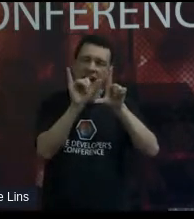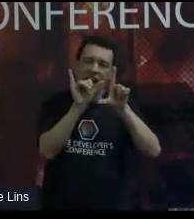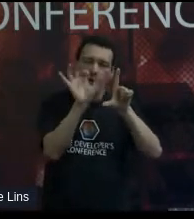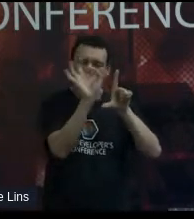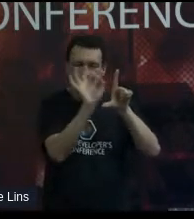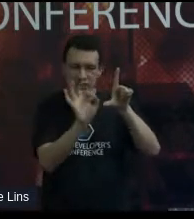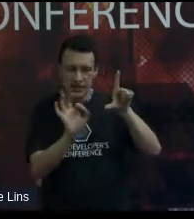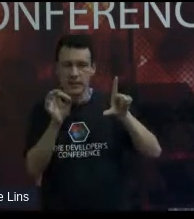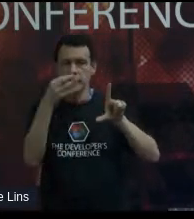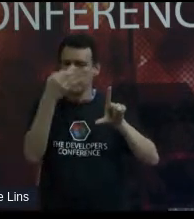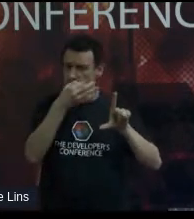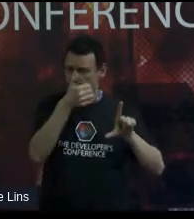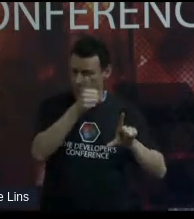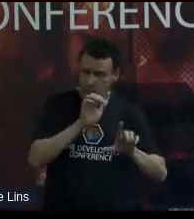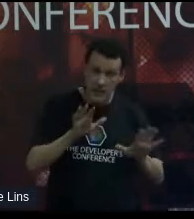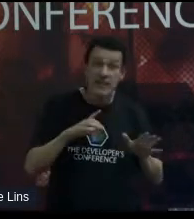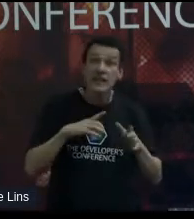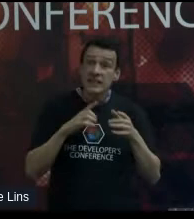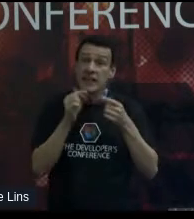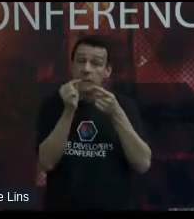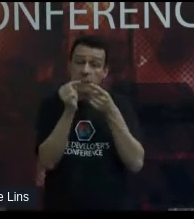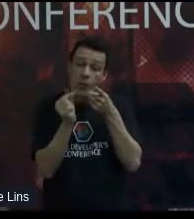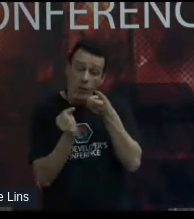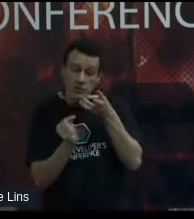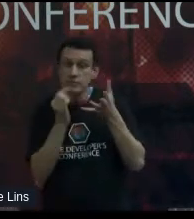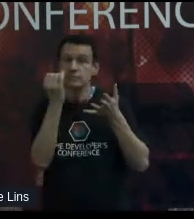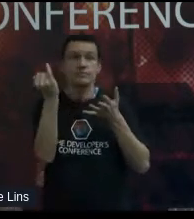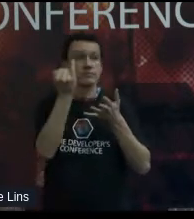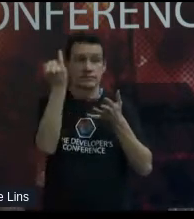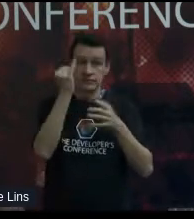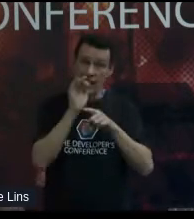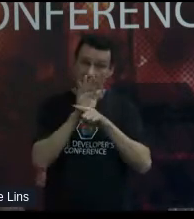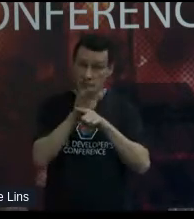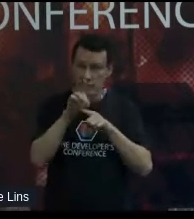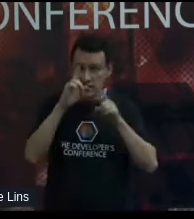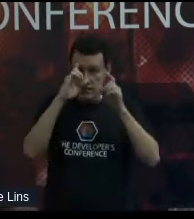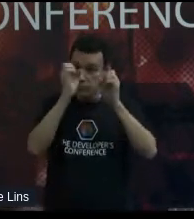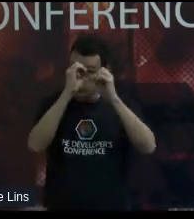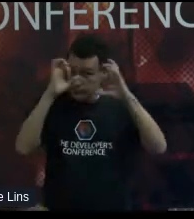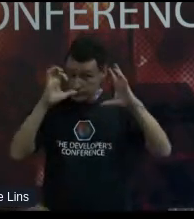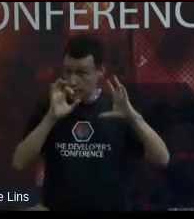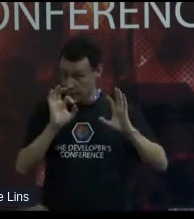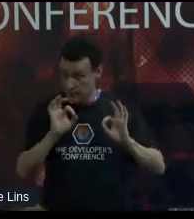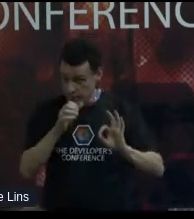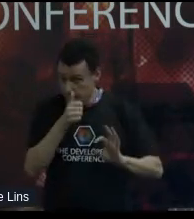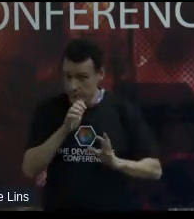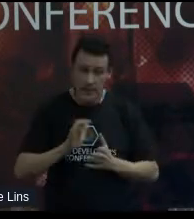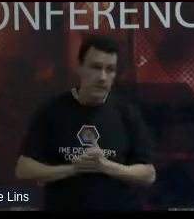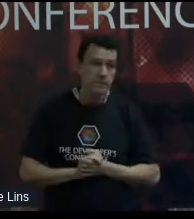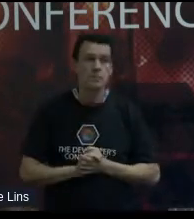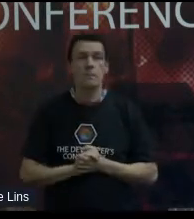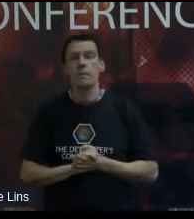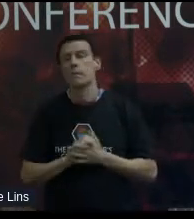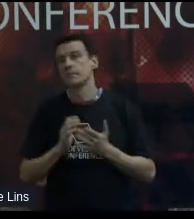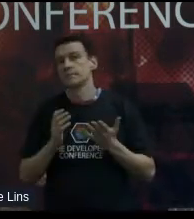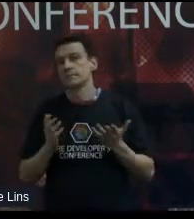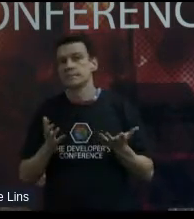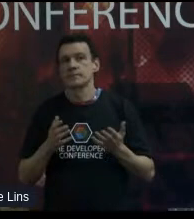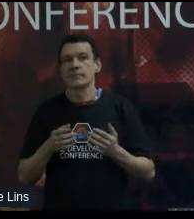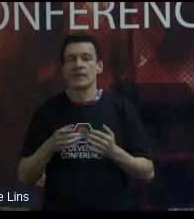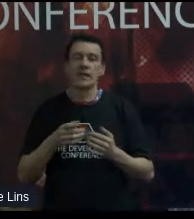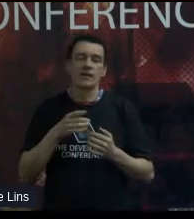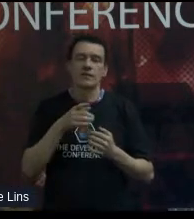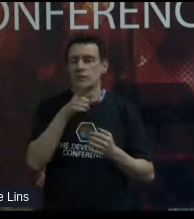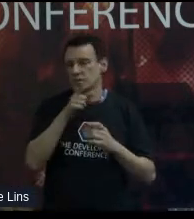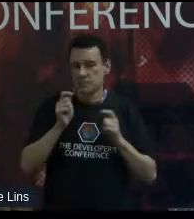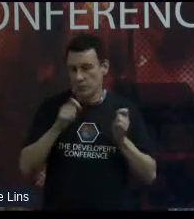atenção que a gente traz aqui para você. Que ao desenhar a sua tela, você marque adequadamente o início de cada seção ou